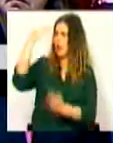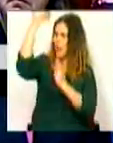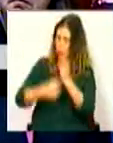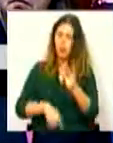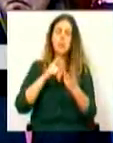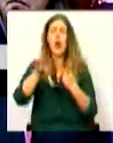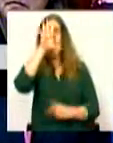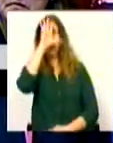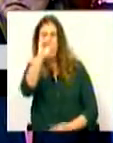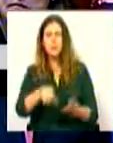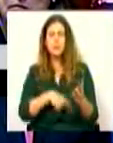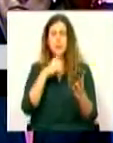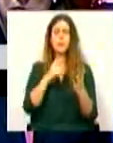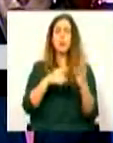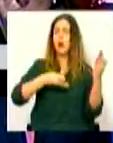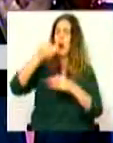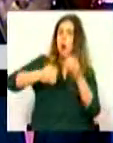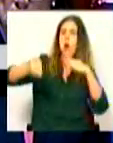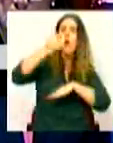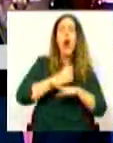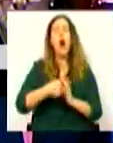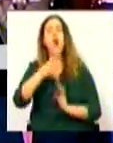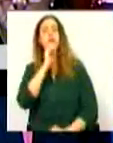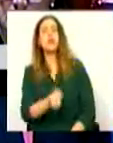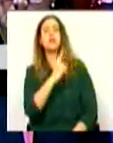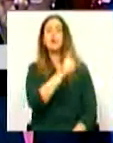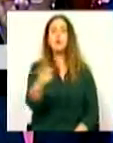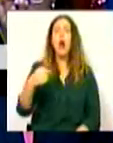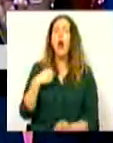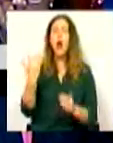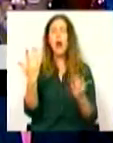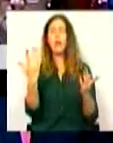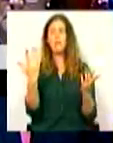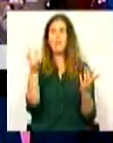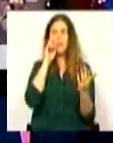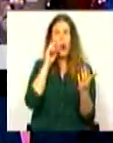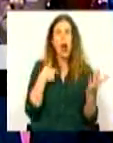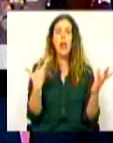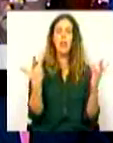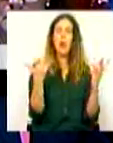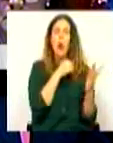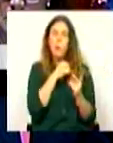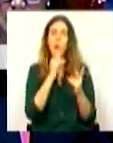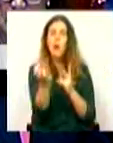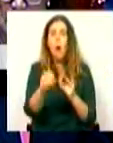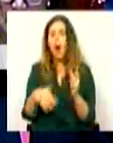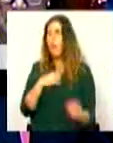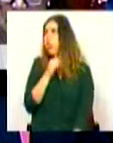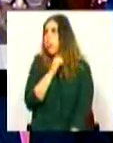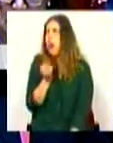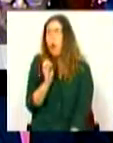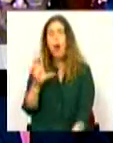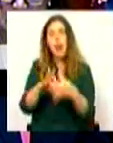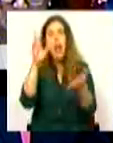ao Governo, às magistraturas, às forças de segurança, não há indiferença, nem há ignorância relativamente a